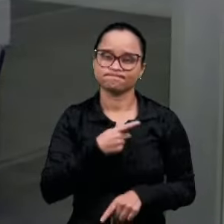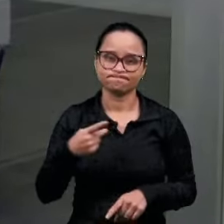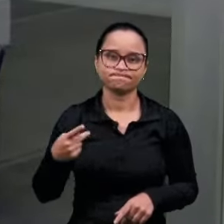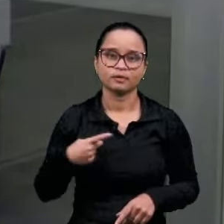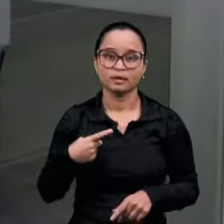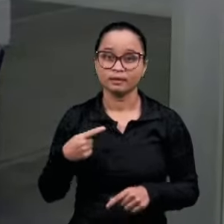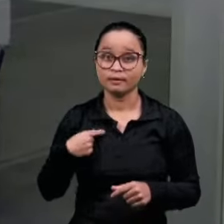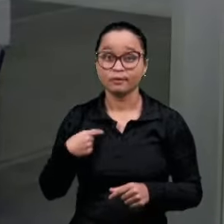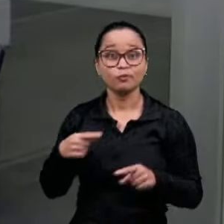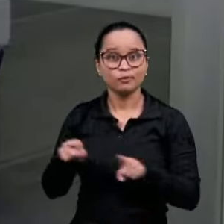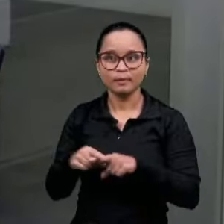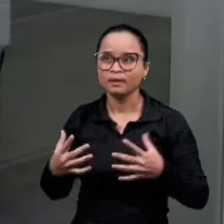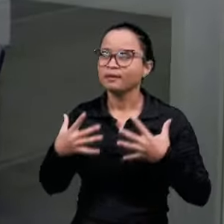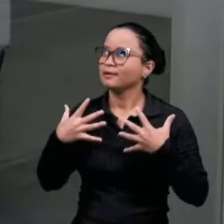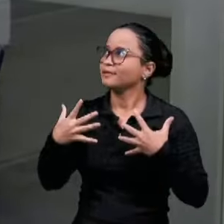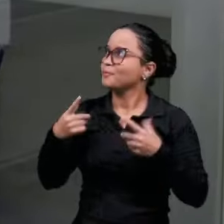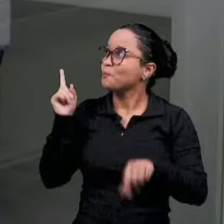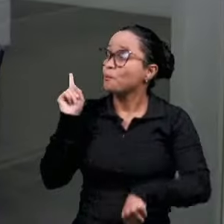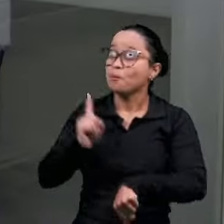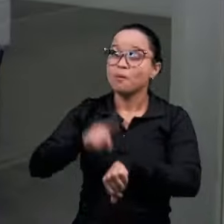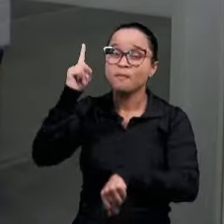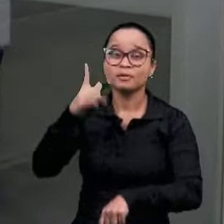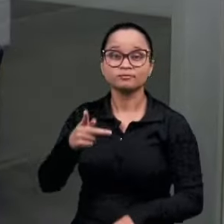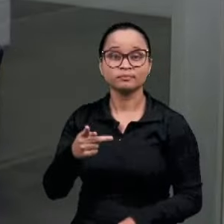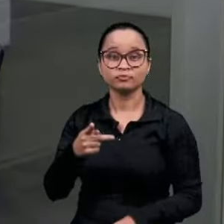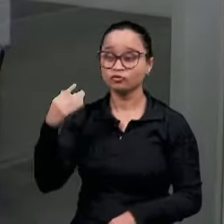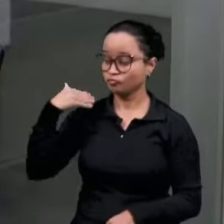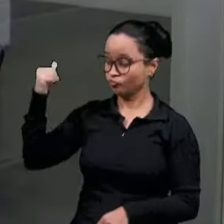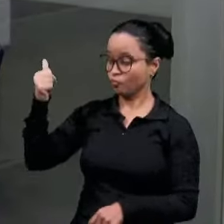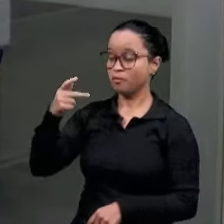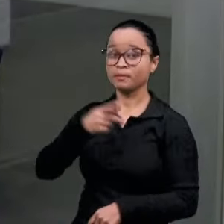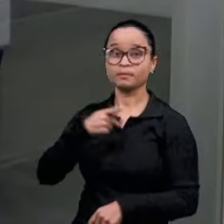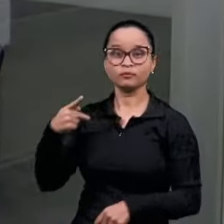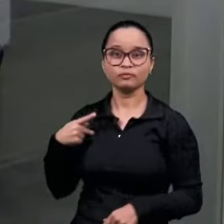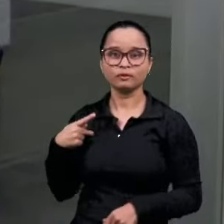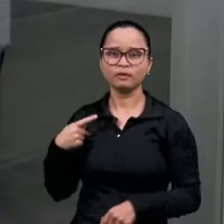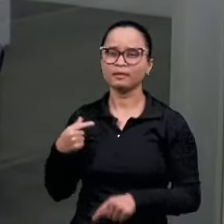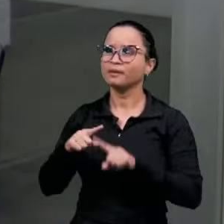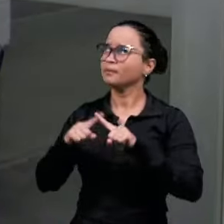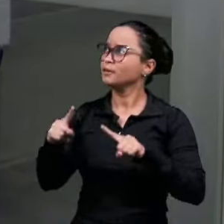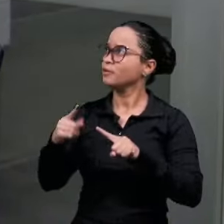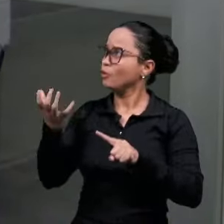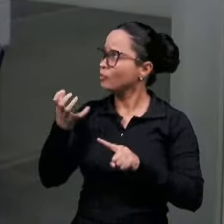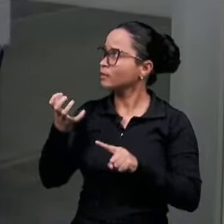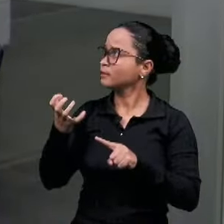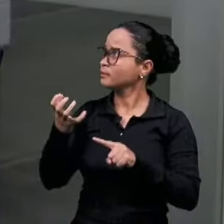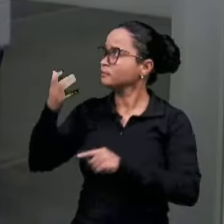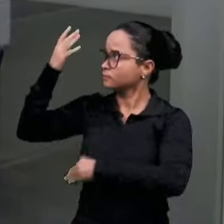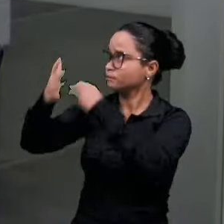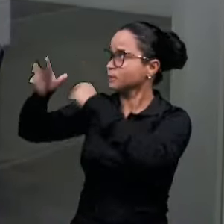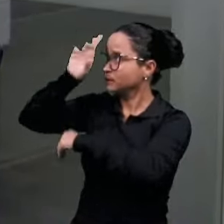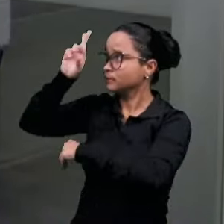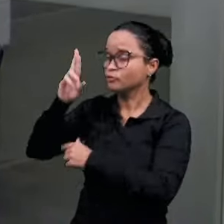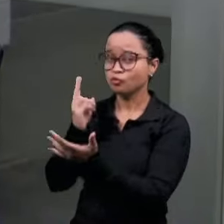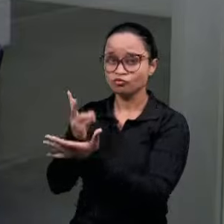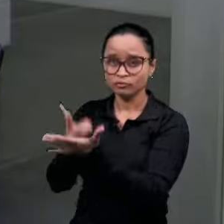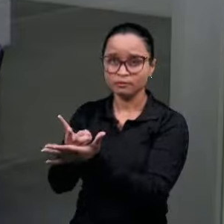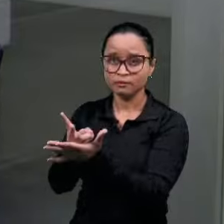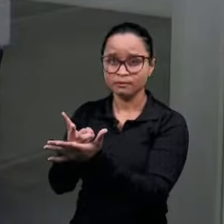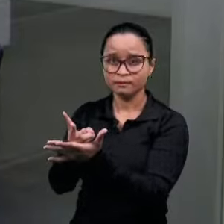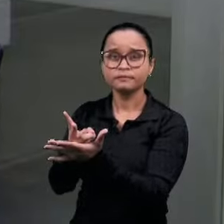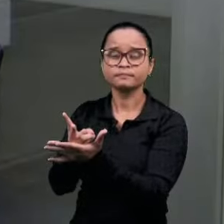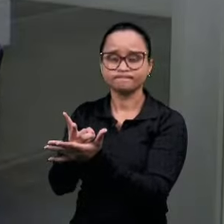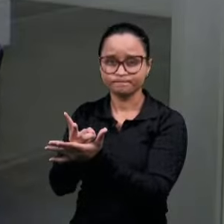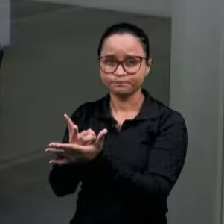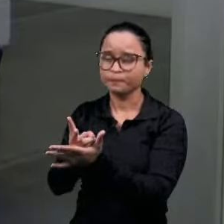me chamaram a receber o ministério, mas eu quero e queria permanecer diante do Senhor. Glória a Deus. Então eu disse: Senhor,